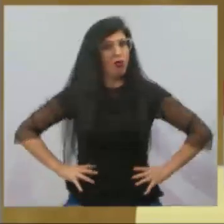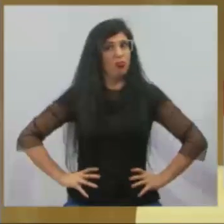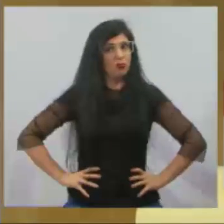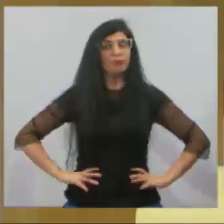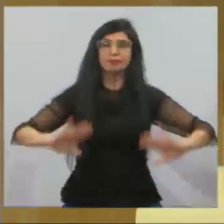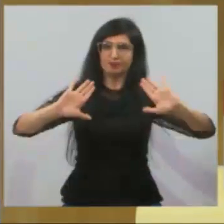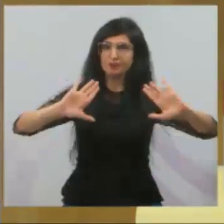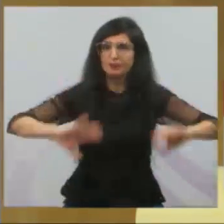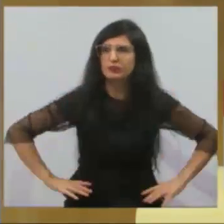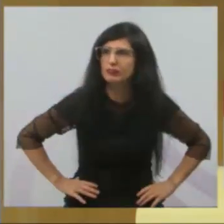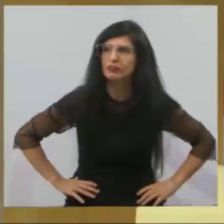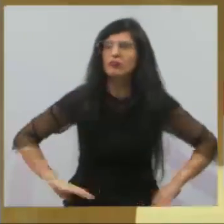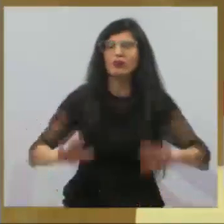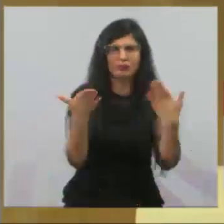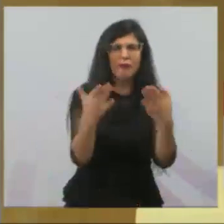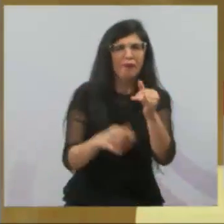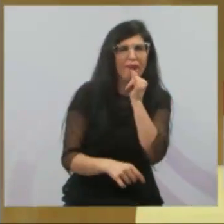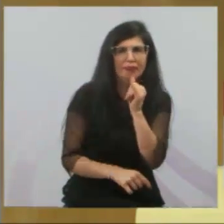entidade aí entrar com